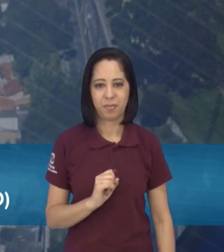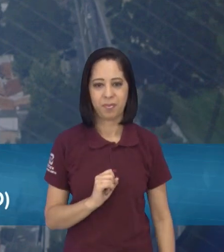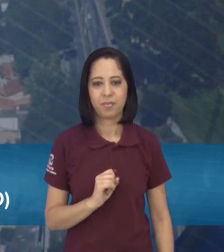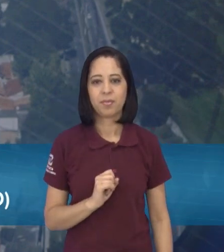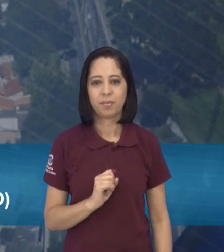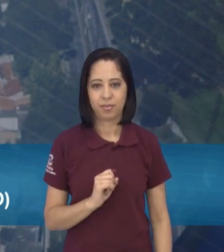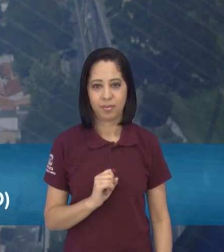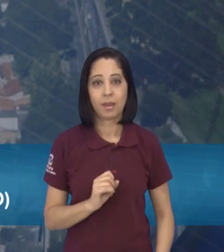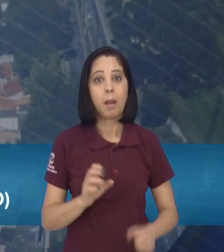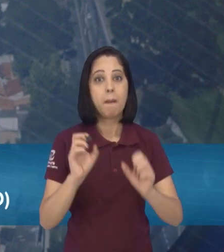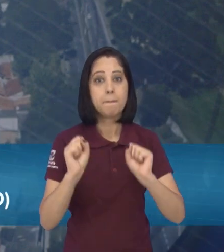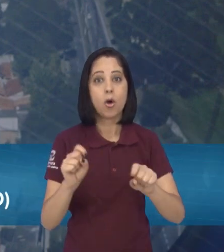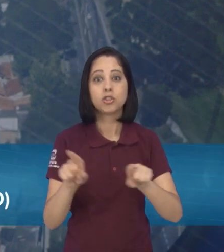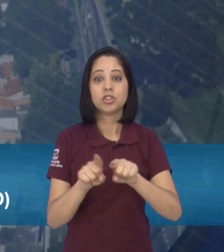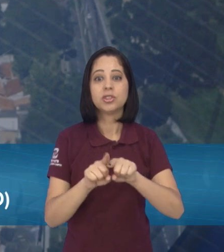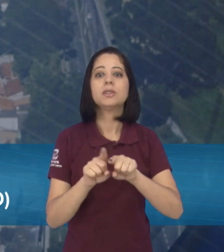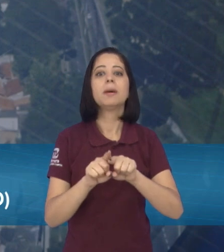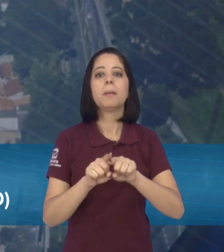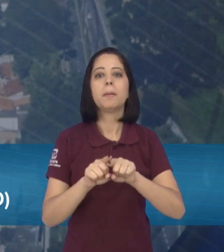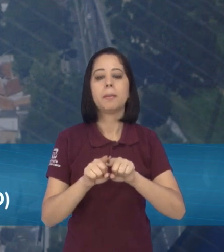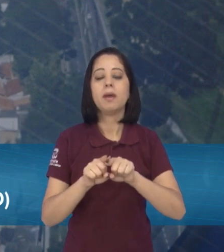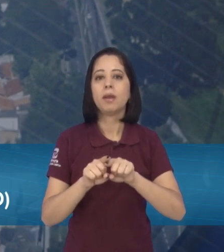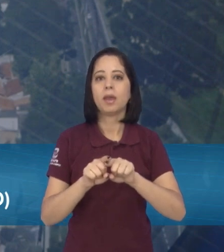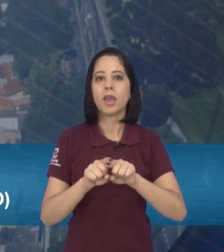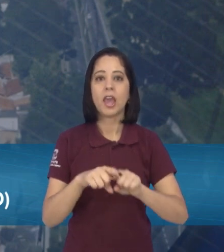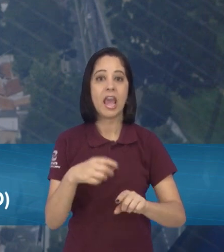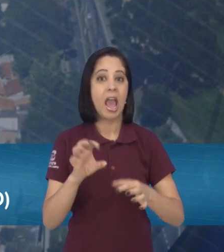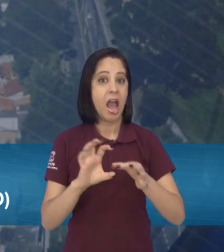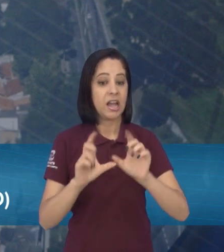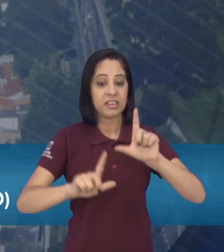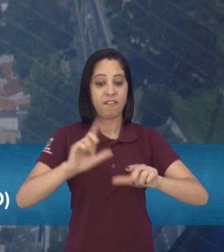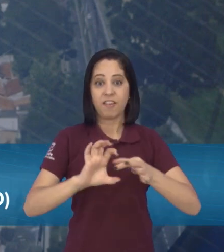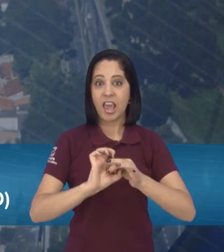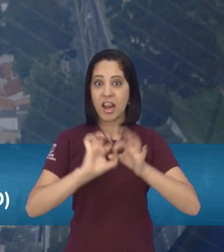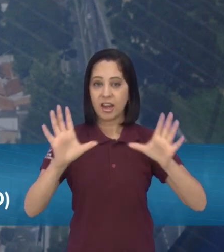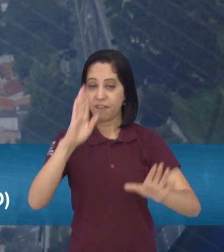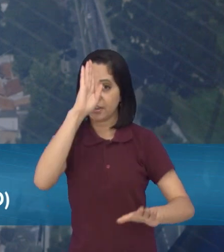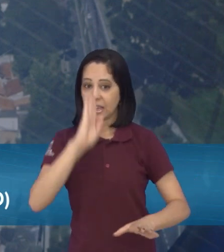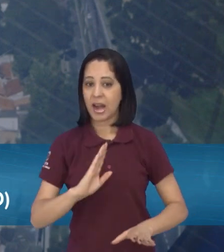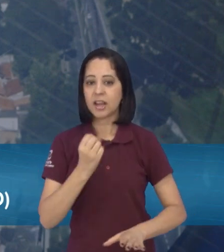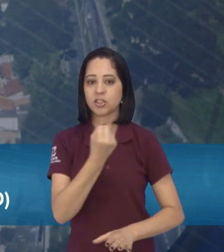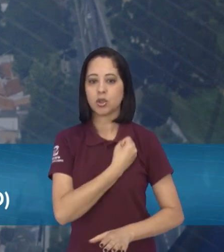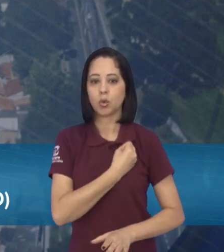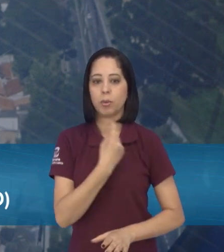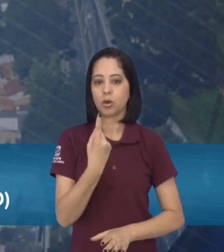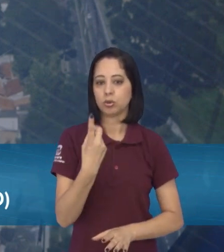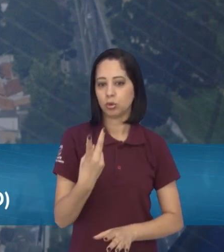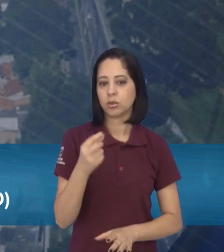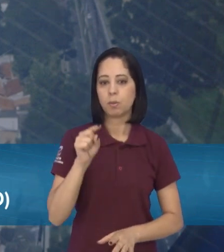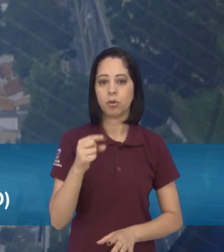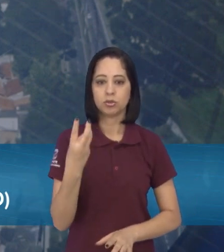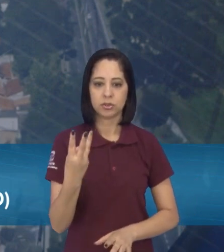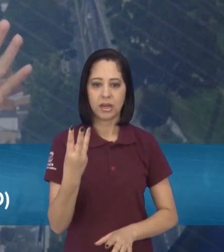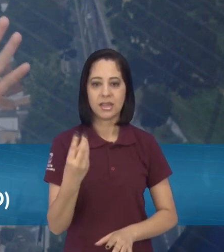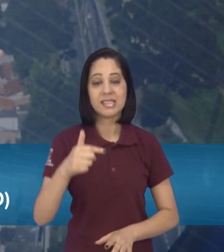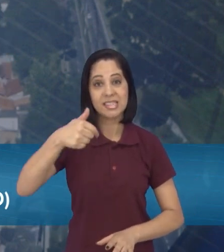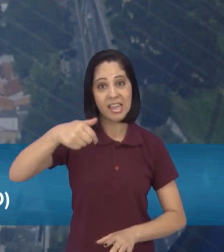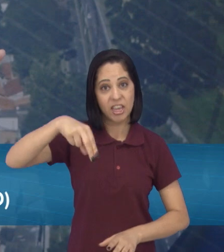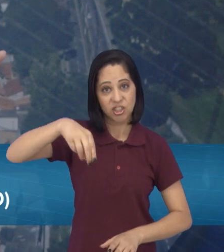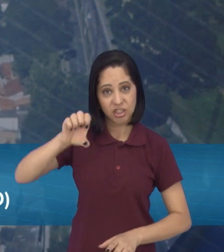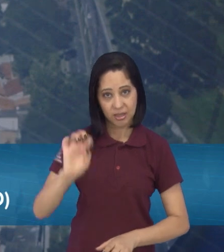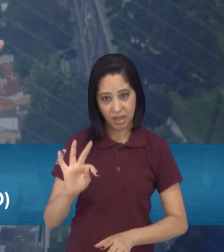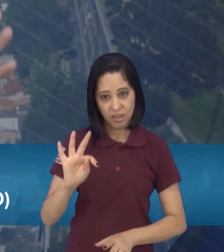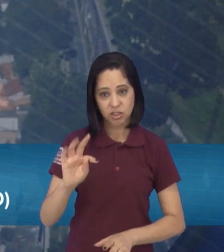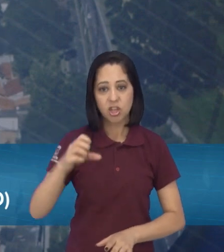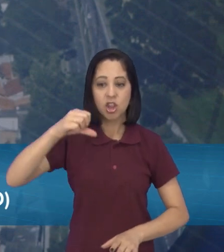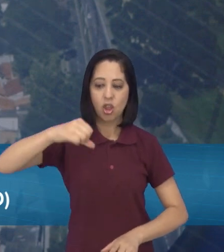youtube.com/tvcâmarasjc. Podem nos assistir também pelo canal aberto 12.3, o 7 da NET e o 9 da Vivo. Não tem desculpa para não assistir